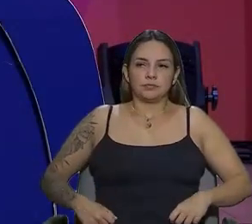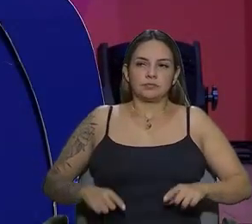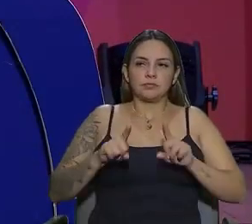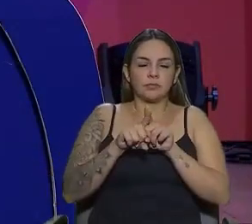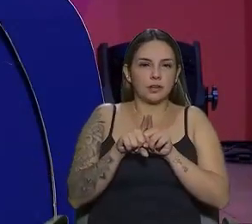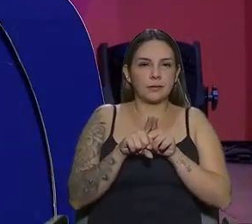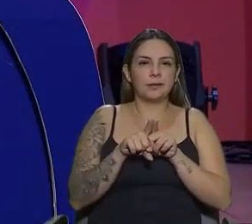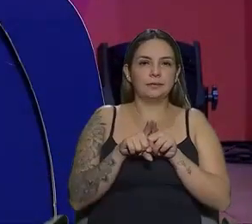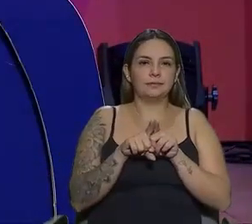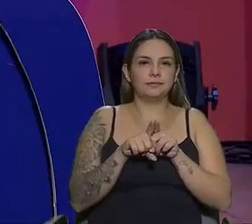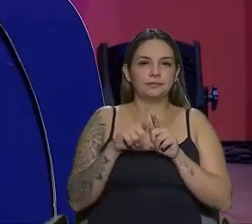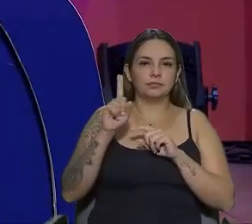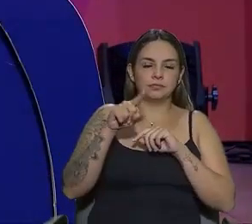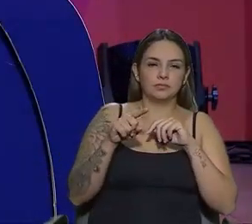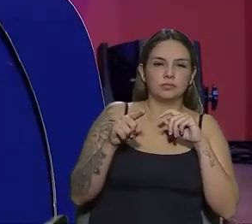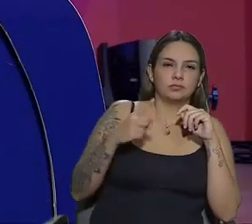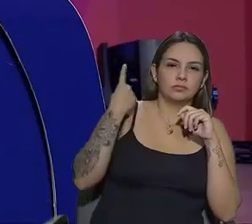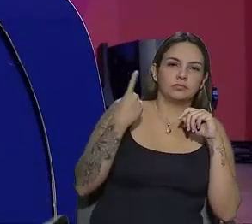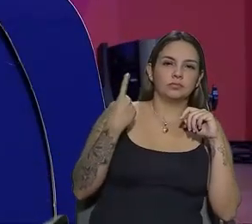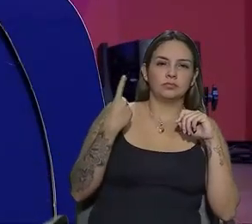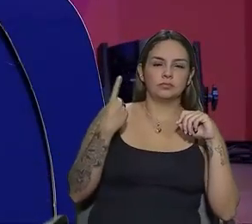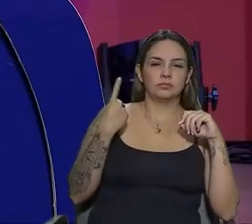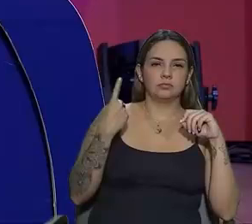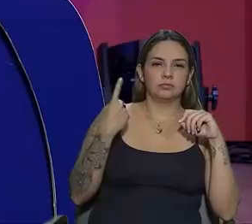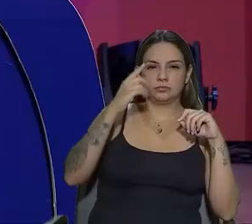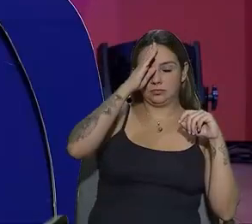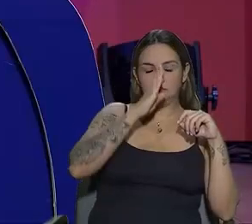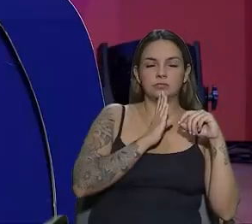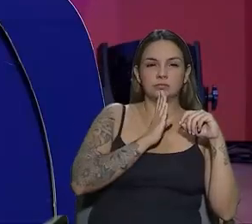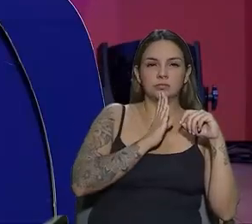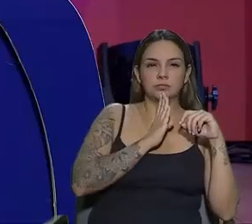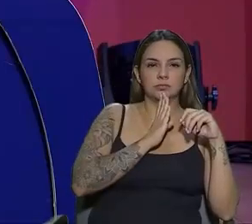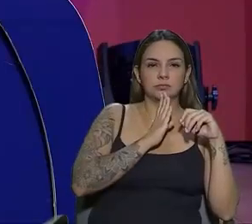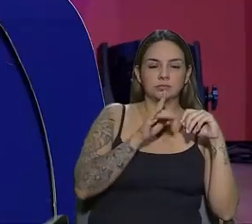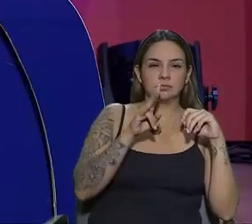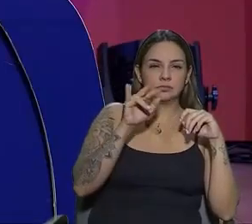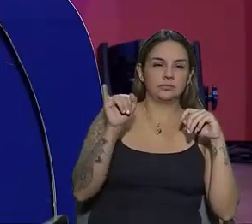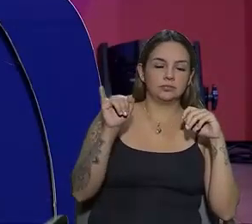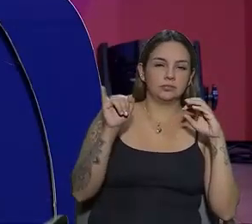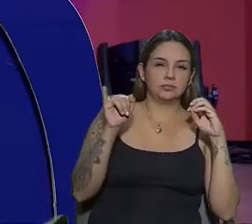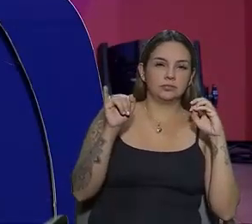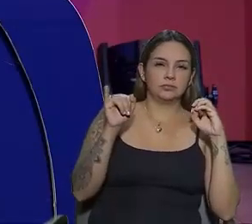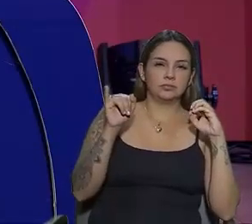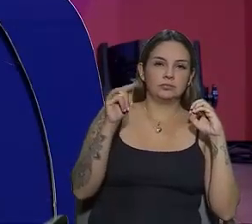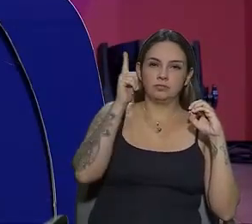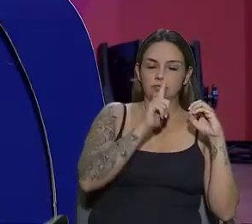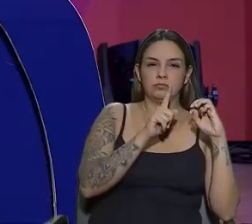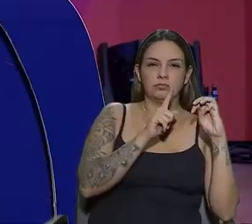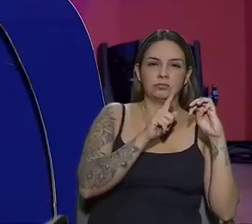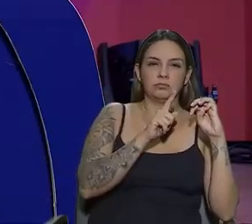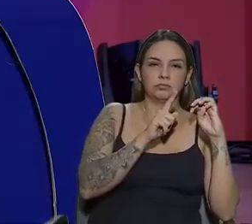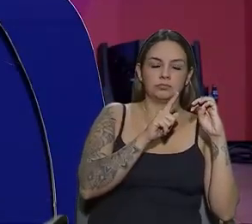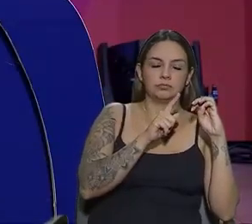mas também não é uma garantia, né, de que você vá